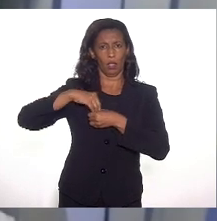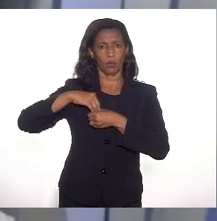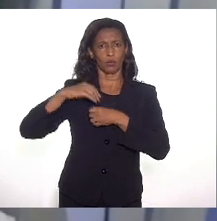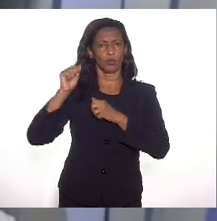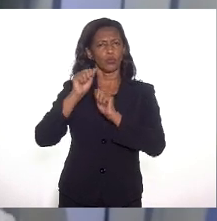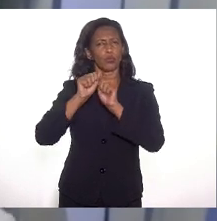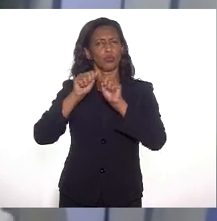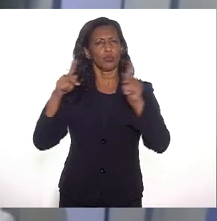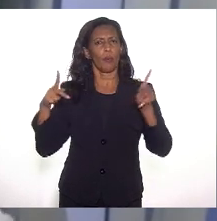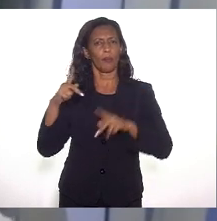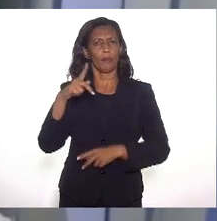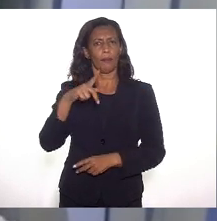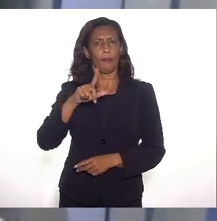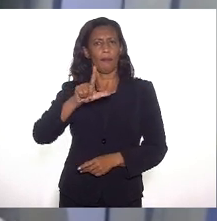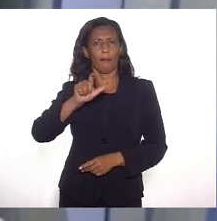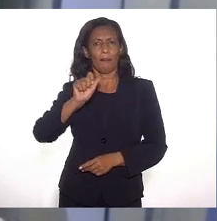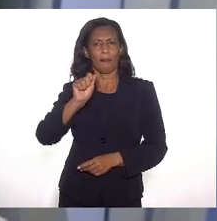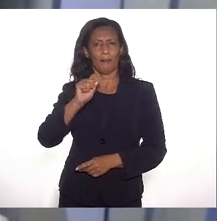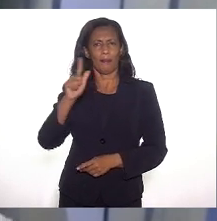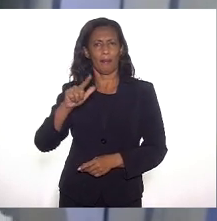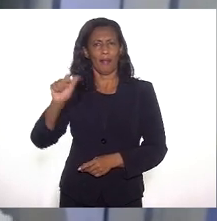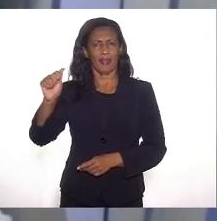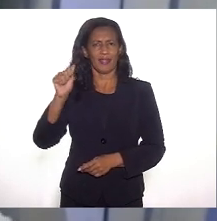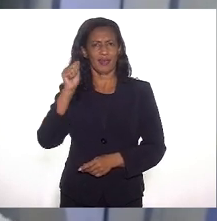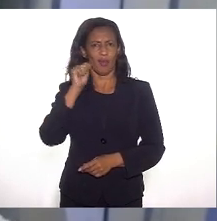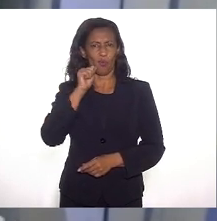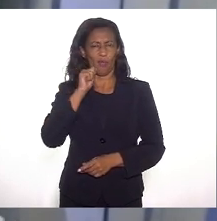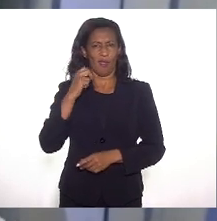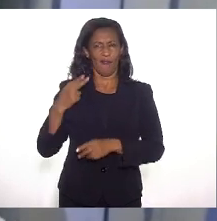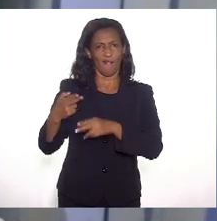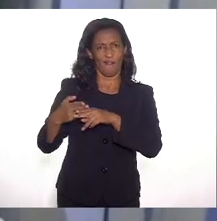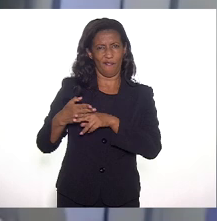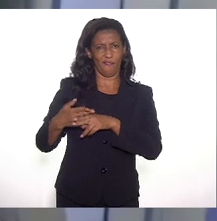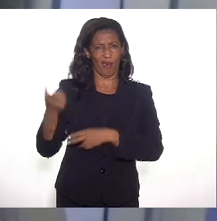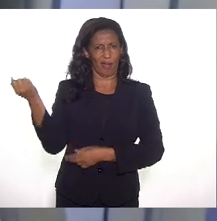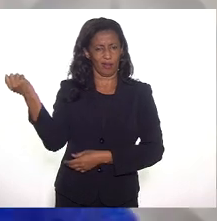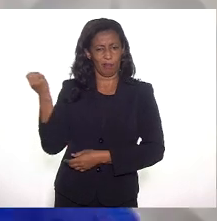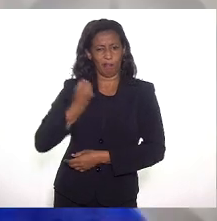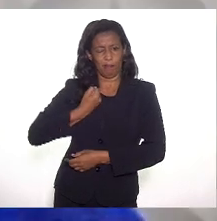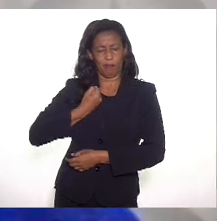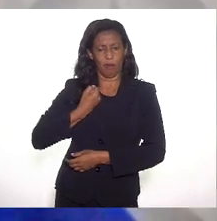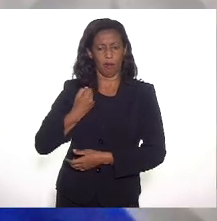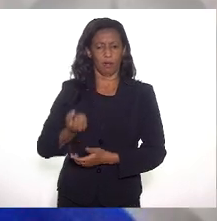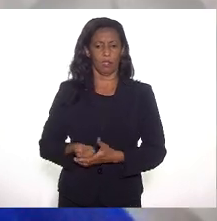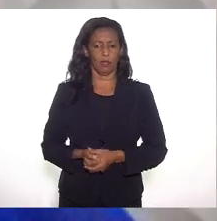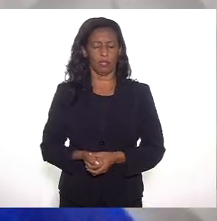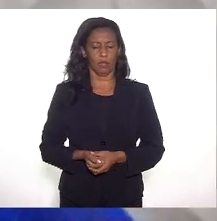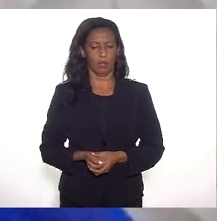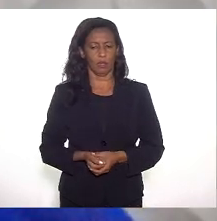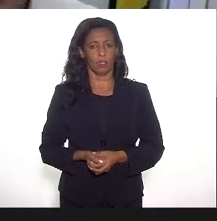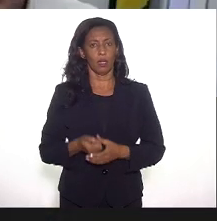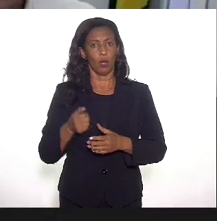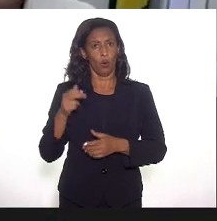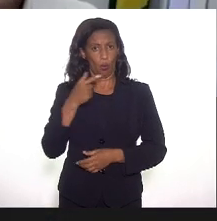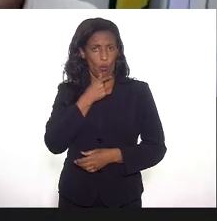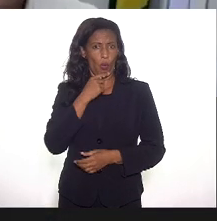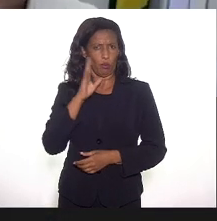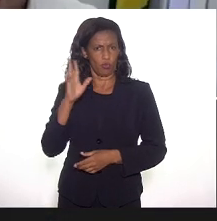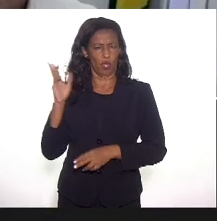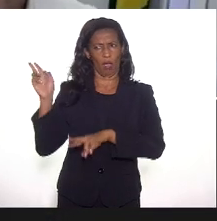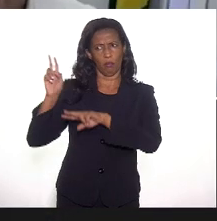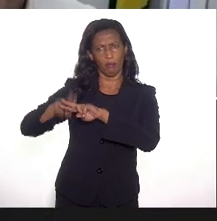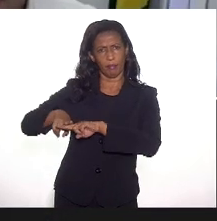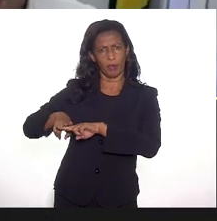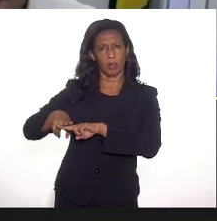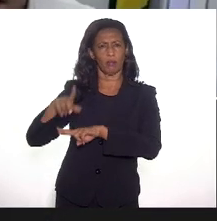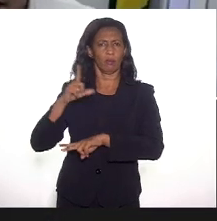Shopping. Né? Ela foi esfaqueada, né? O assassino já foi preso. O assassino já foi preso, ainda não